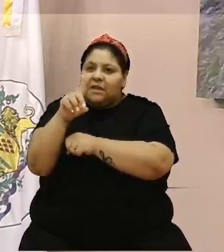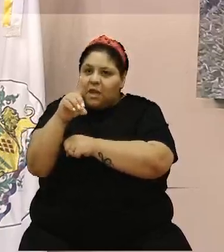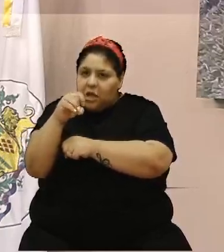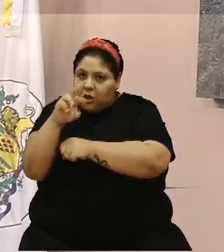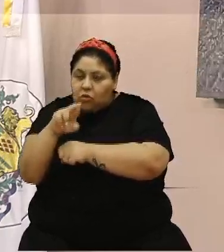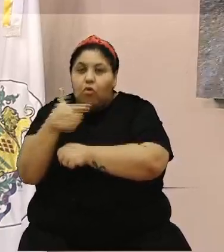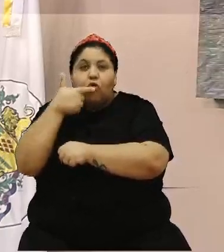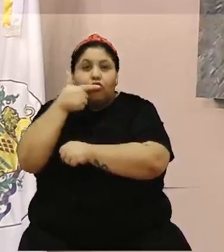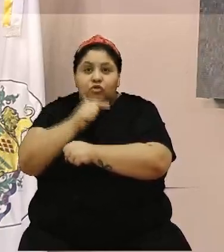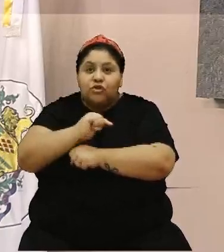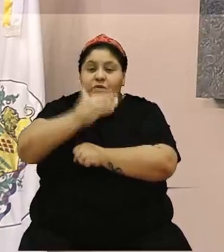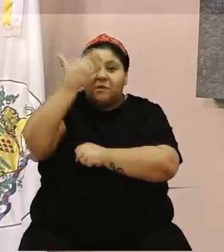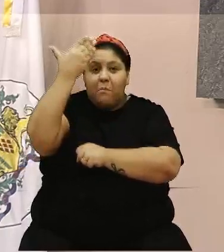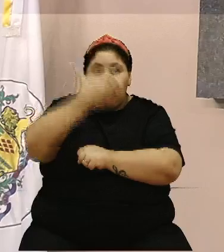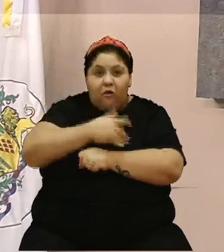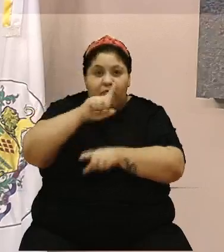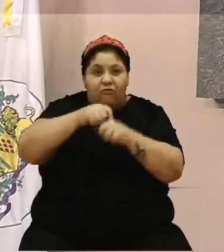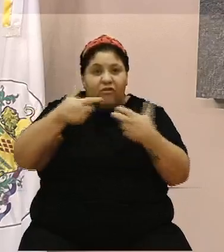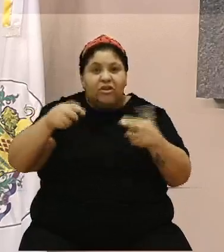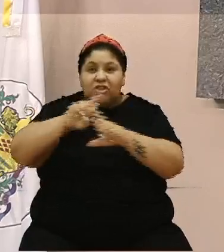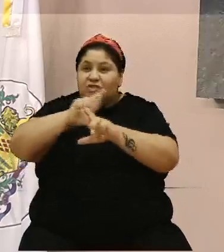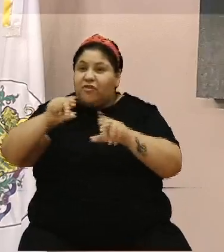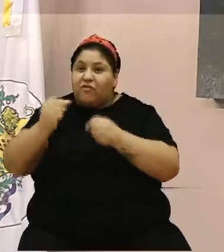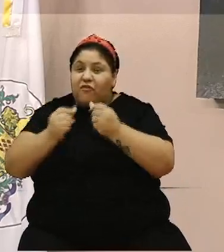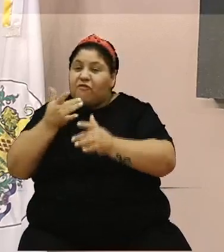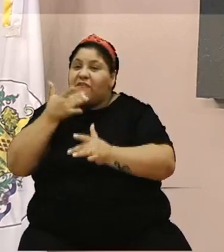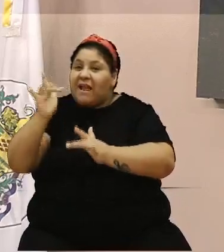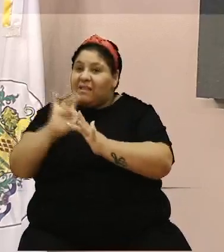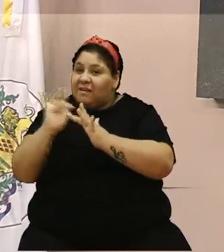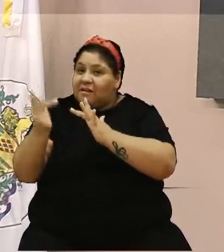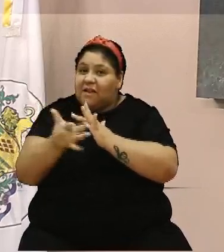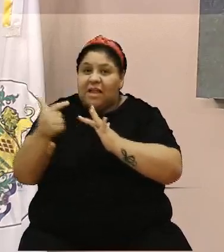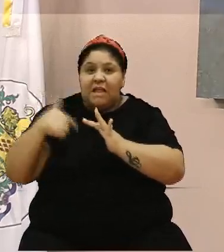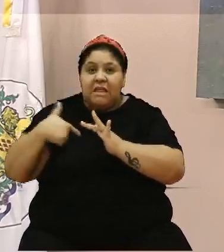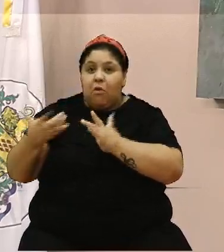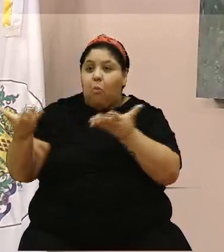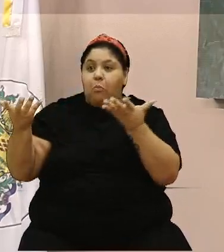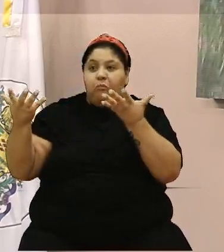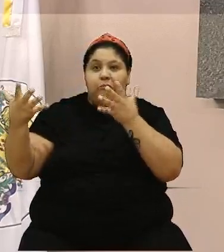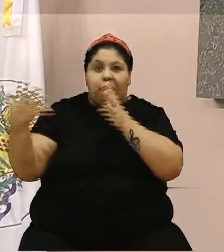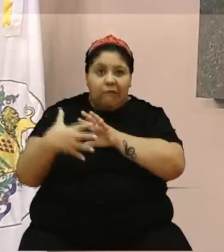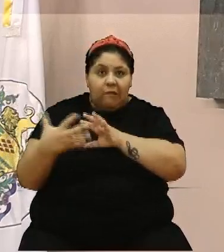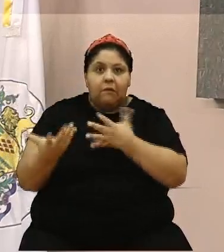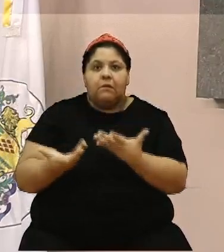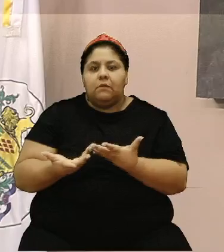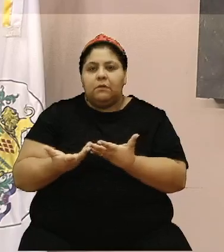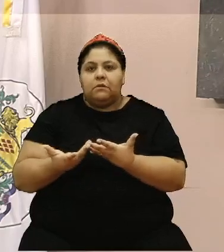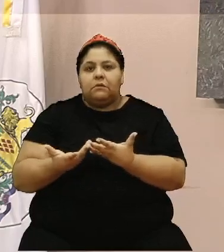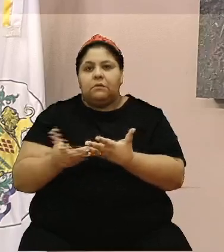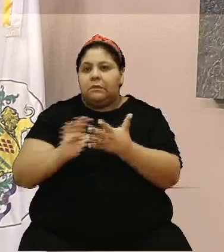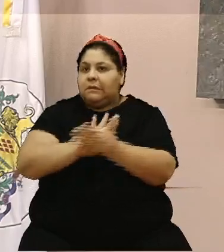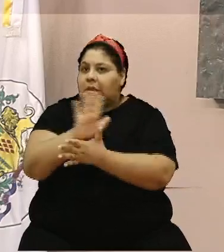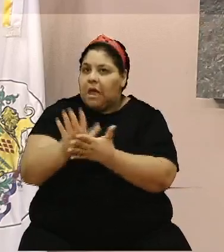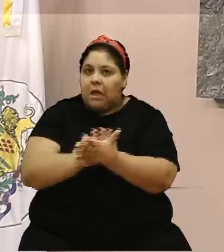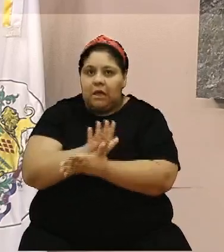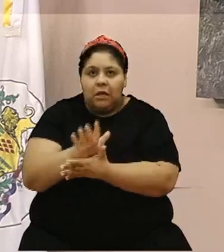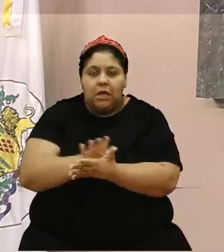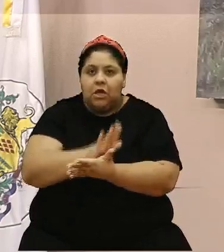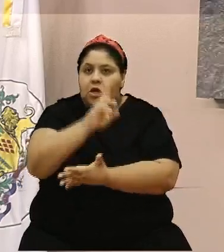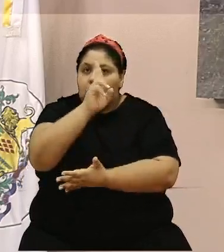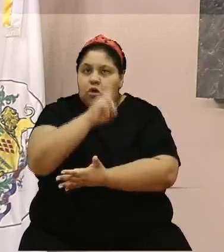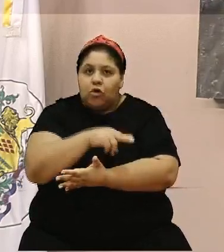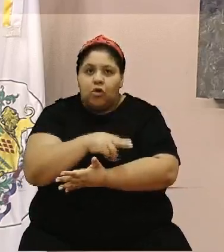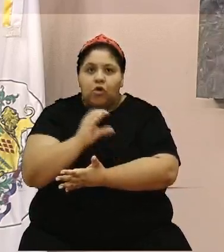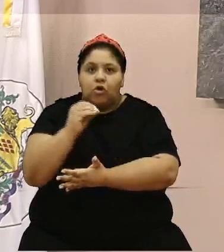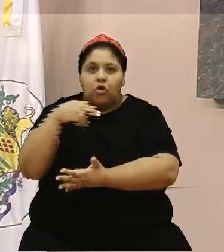do que foi dito muitas vezes em redes sociais, que eu fui atacada. Nada e nunca, nem